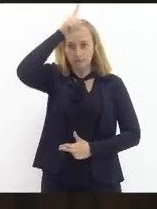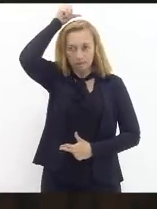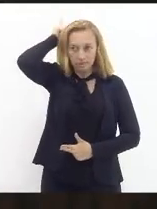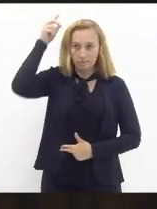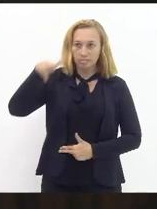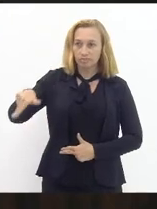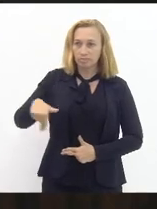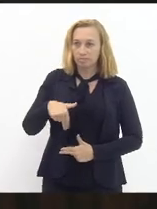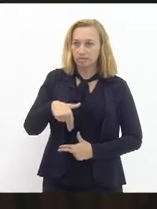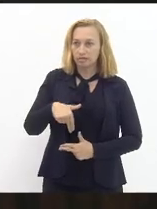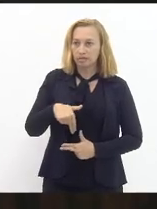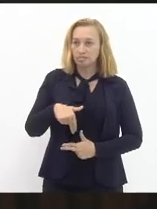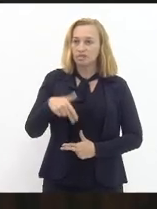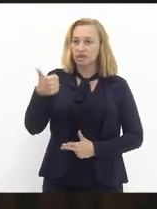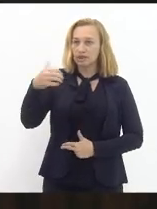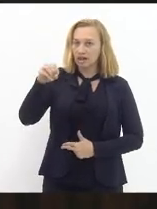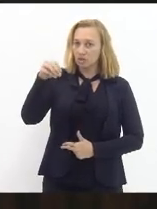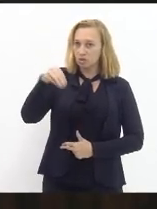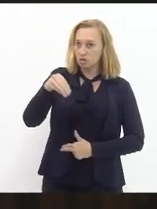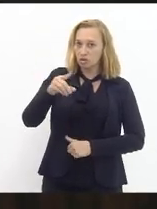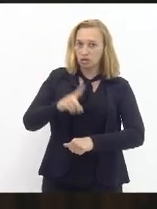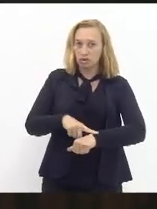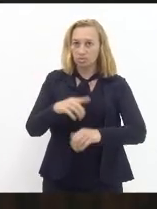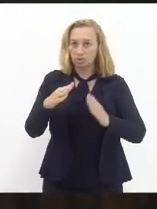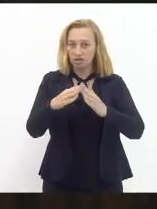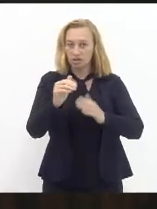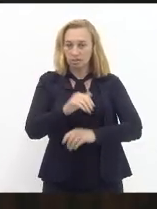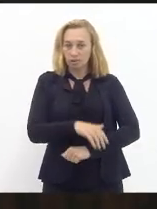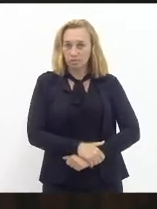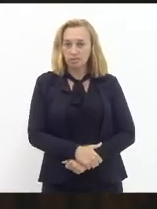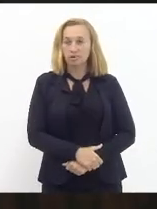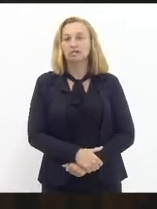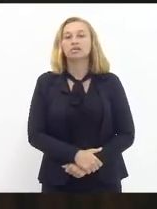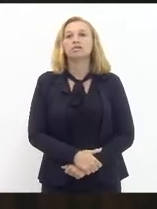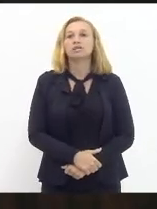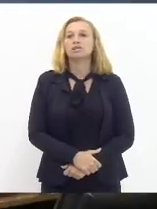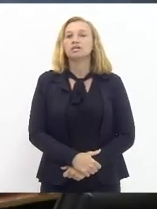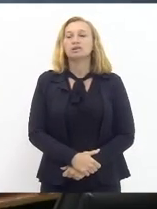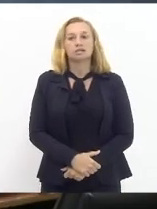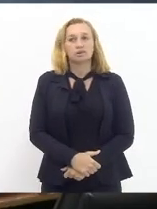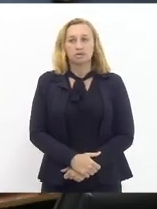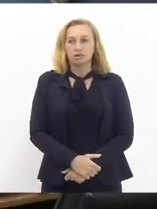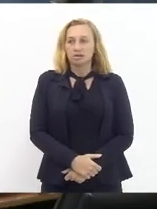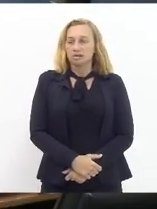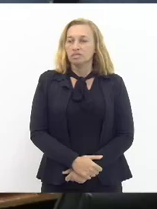Paulo. Vossa Excelência dispõe de 10 minutos no tempo regimental.